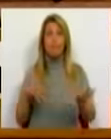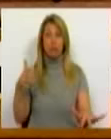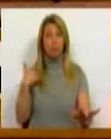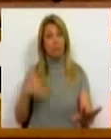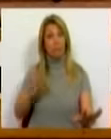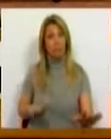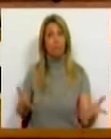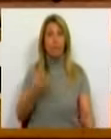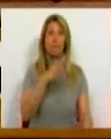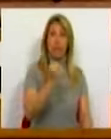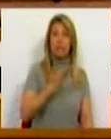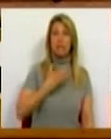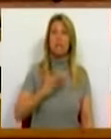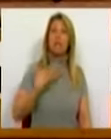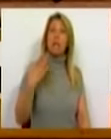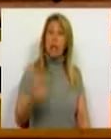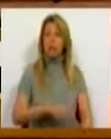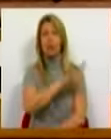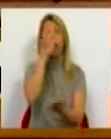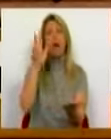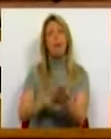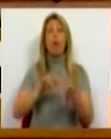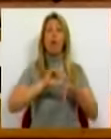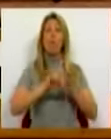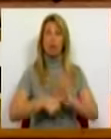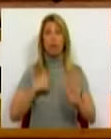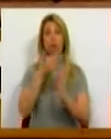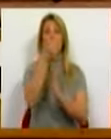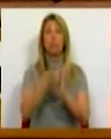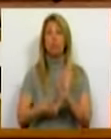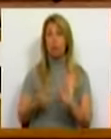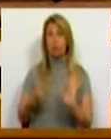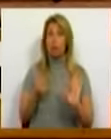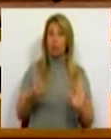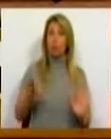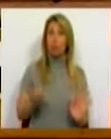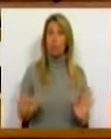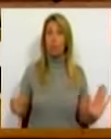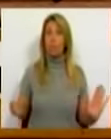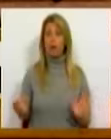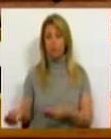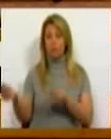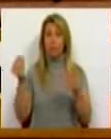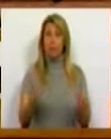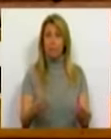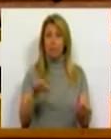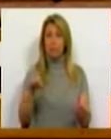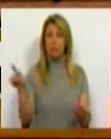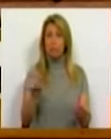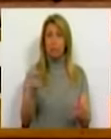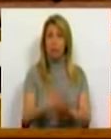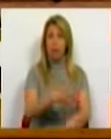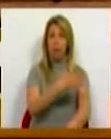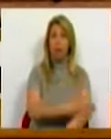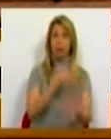então, PSD e CDS, aprovasse um projeto de resolução do Partido Socialista, apresentado 6 meses antes